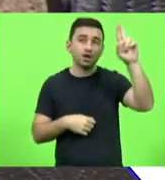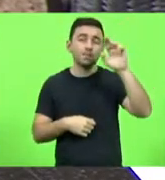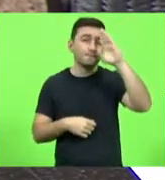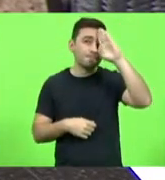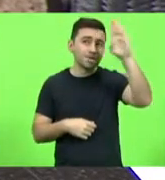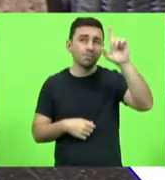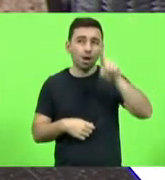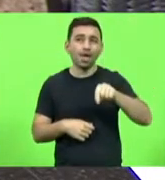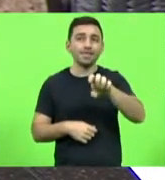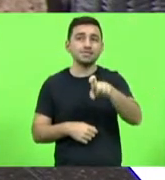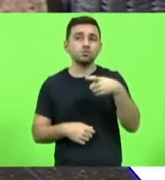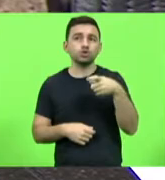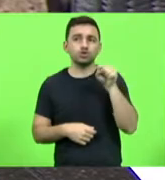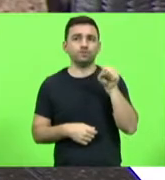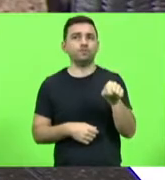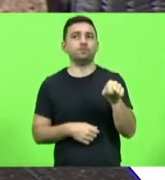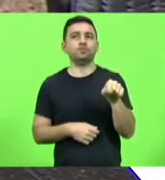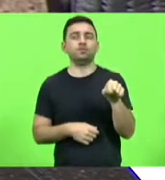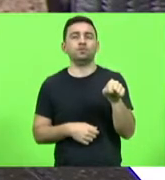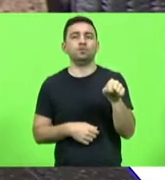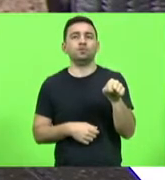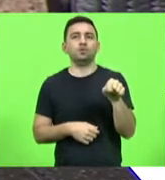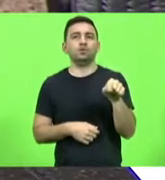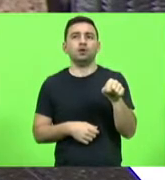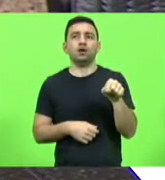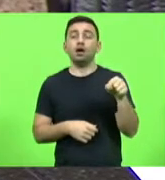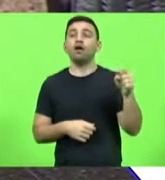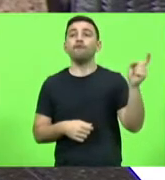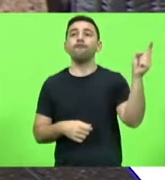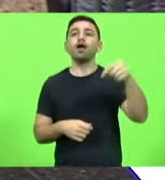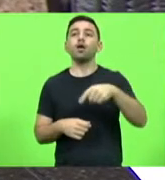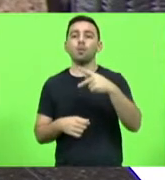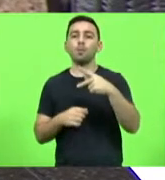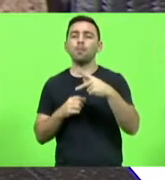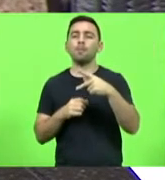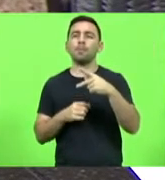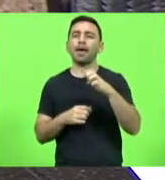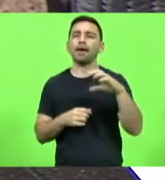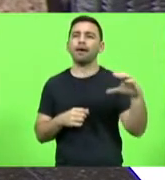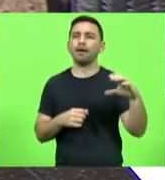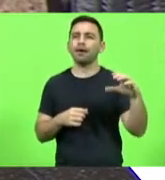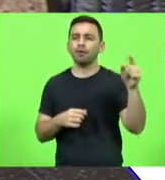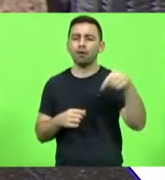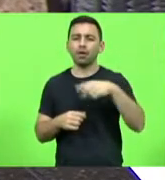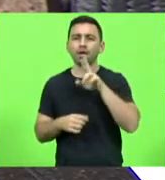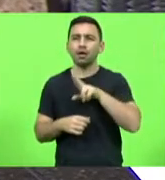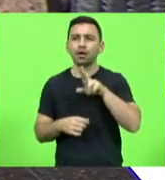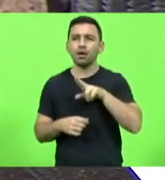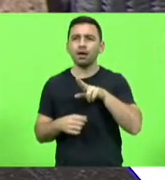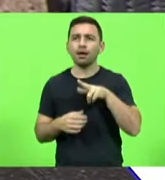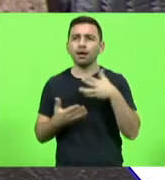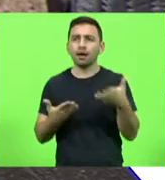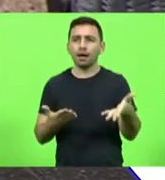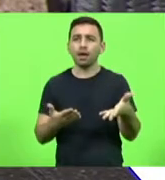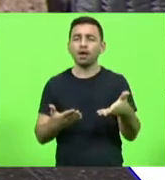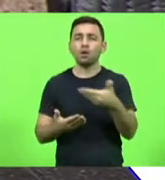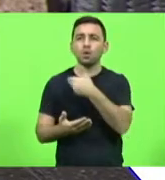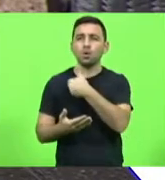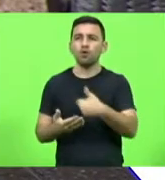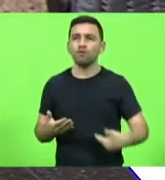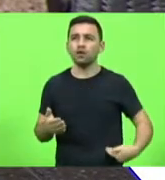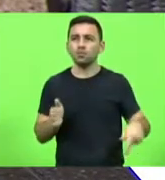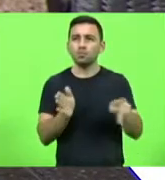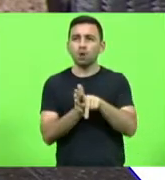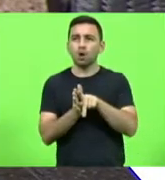está. O Executivo mandou para cá, há poucos dias, uma PEC emergencial que estatiza a ciência. Mandou com regime